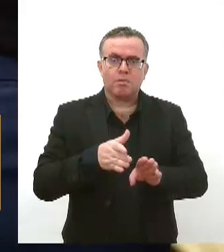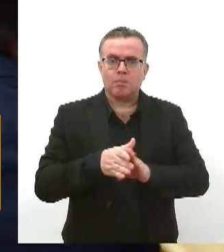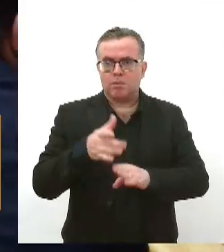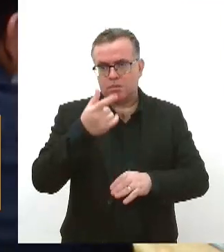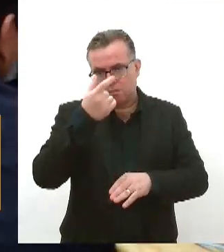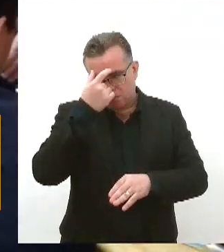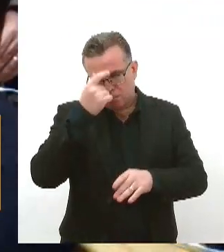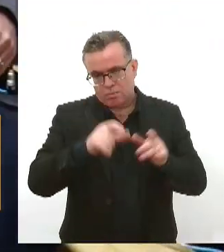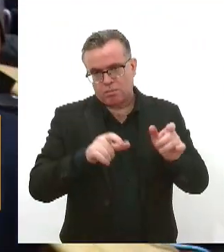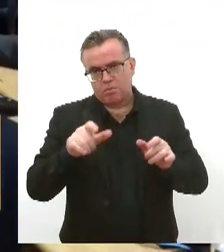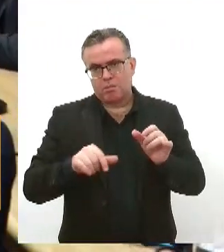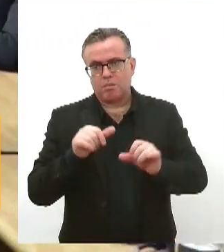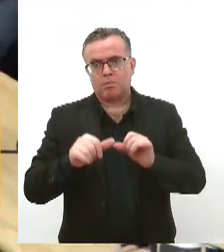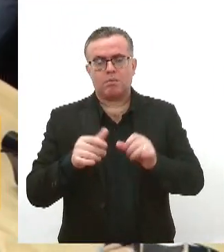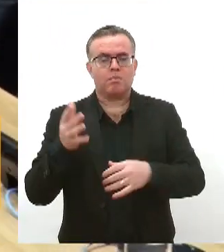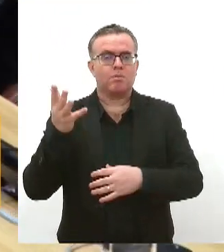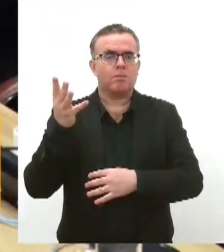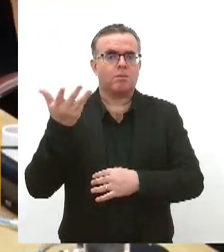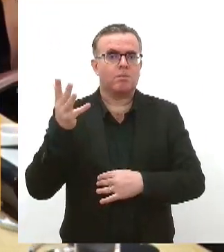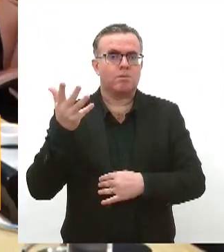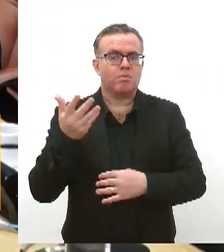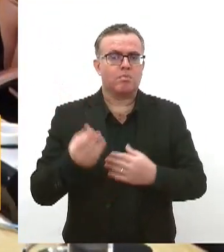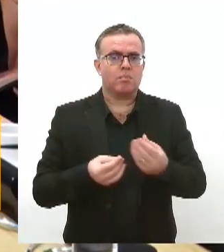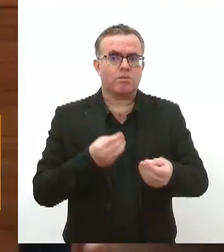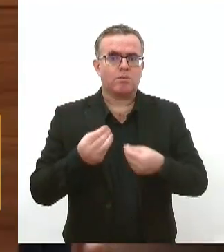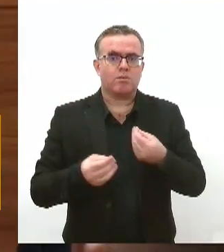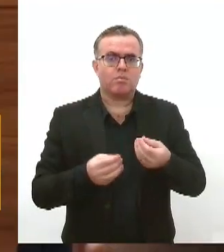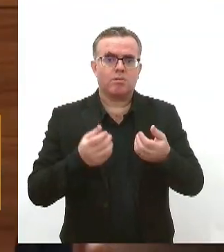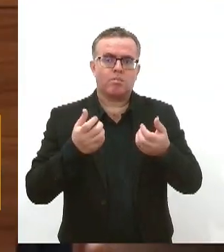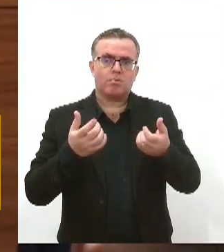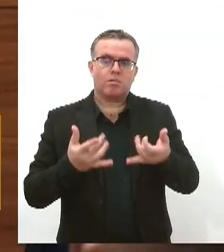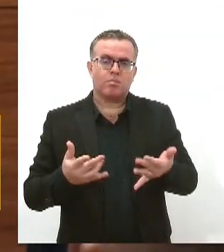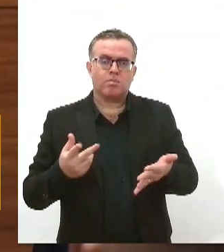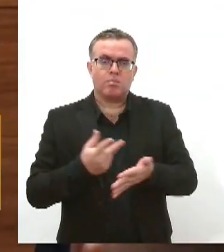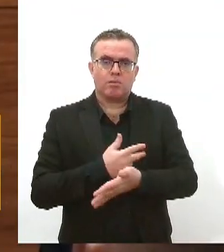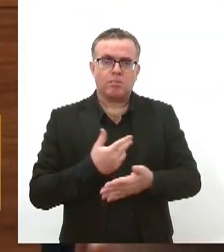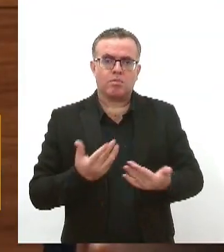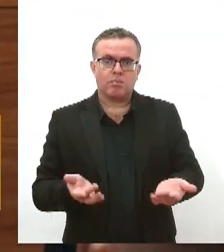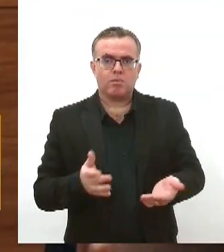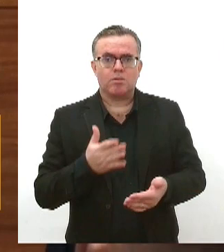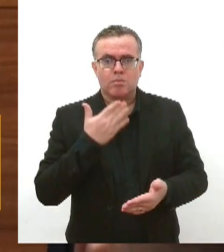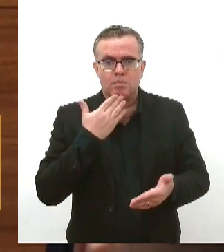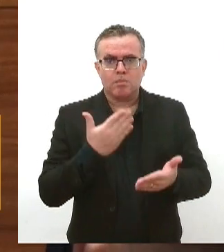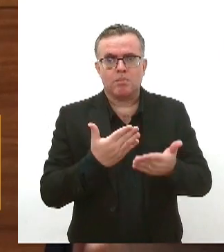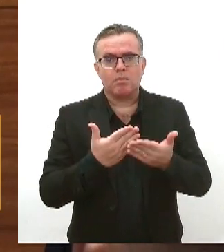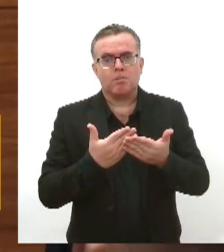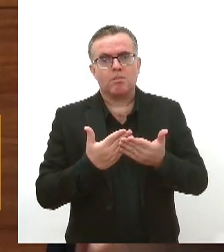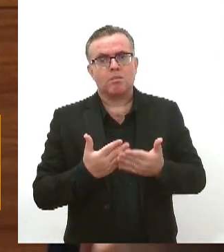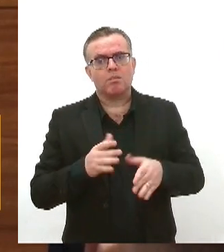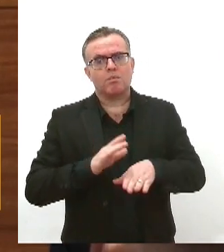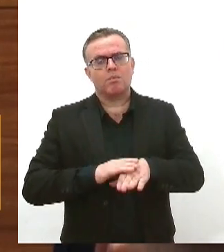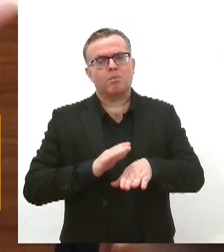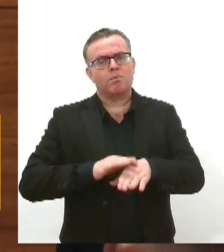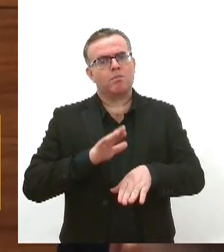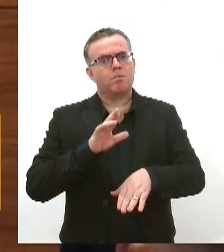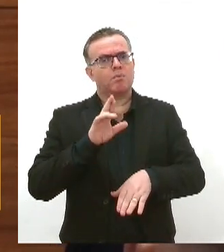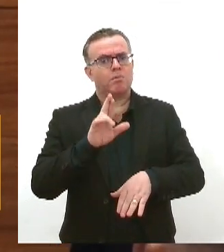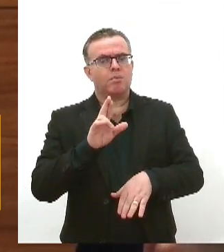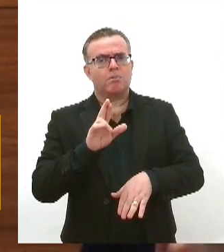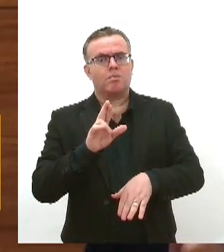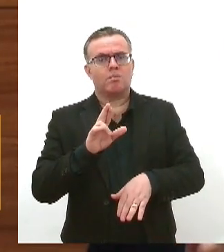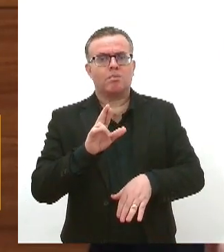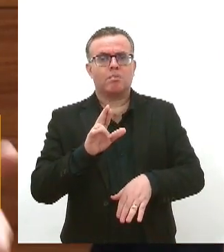mudanças climáticas e o Dia Mundial da Água. O requerimento foi de autoria do deputado estadual e líder